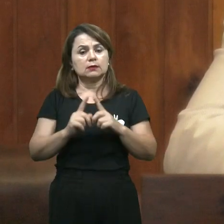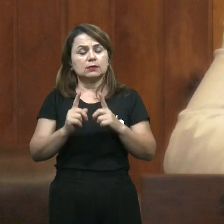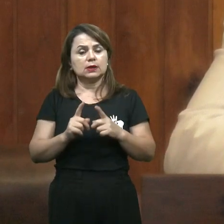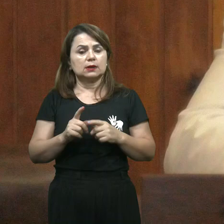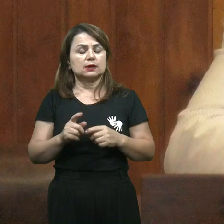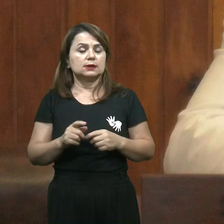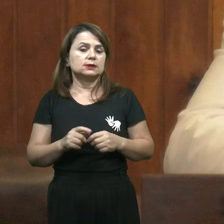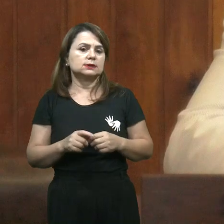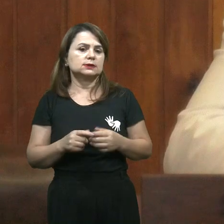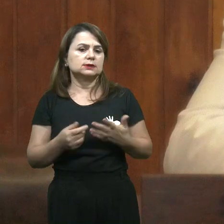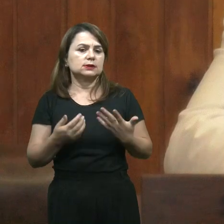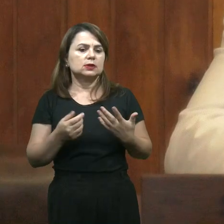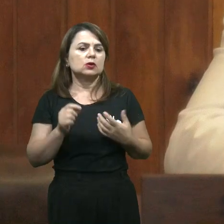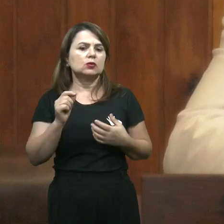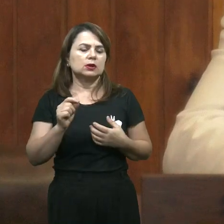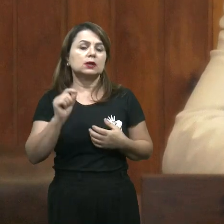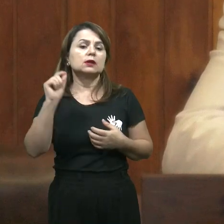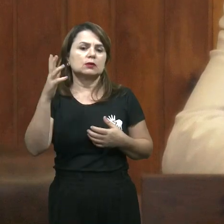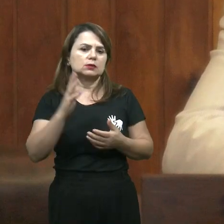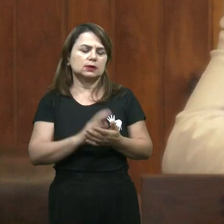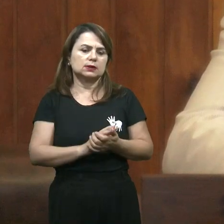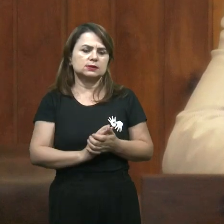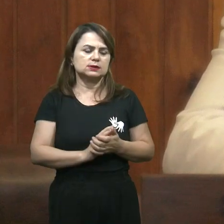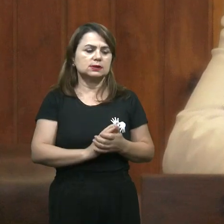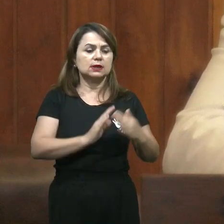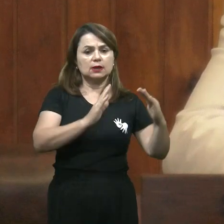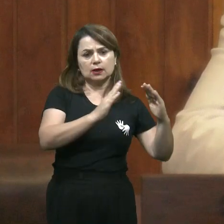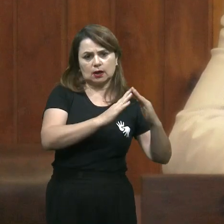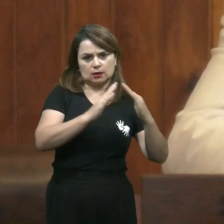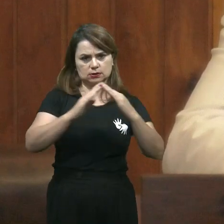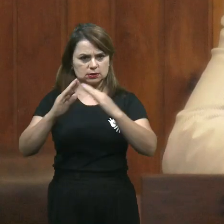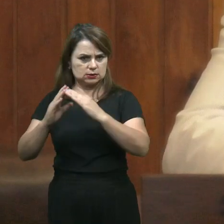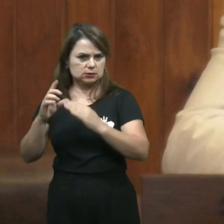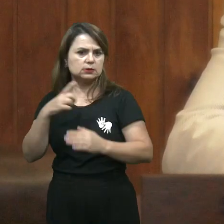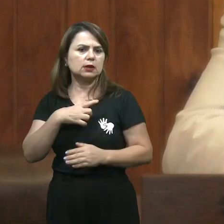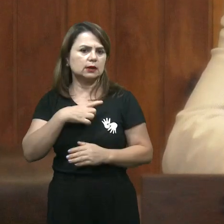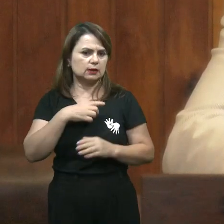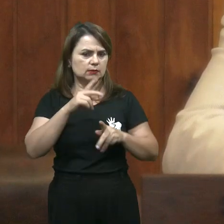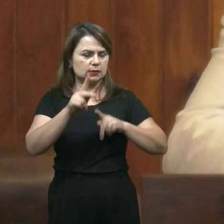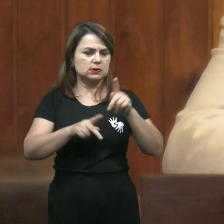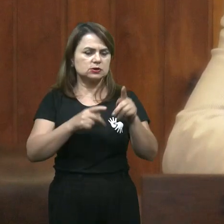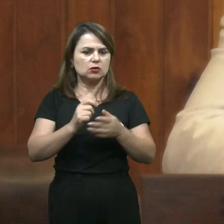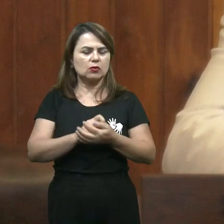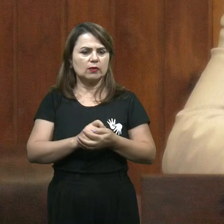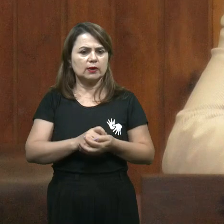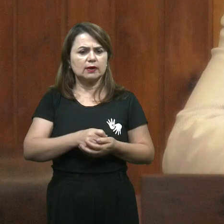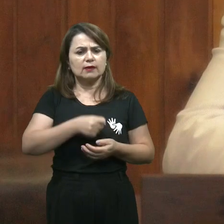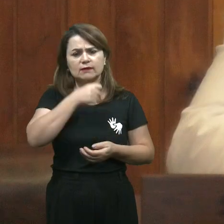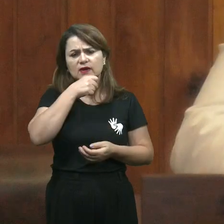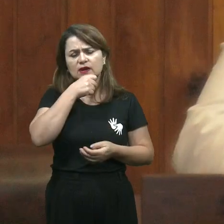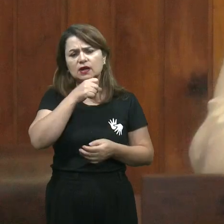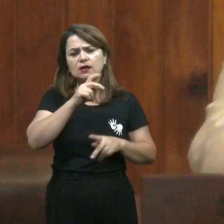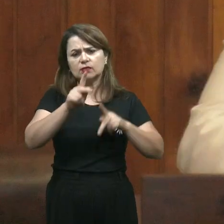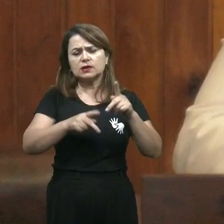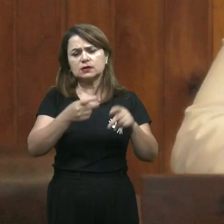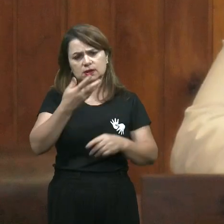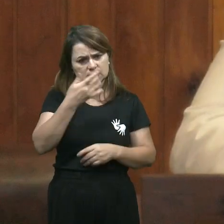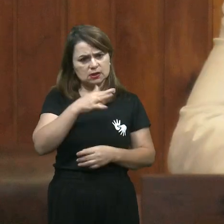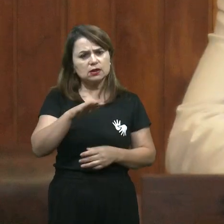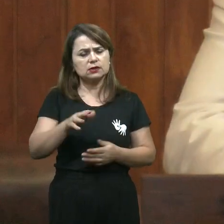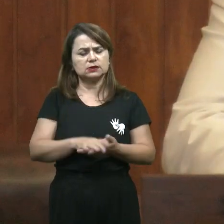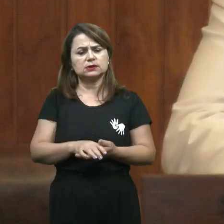crianças e pessoas idosas, a poeira que está formando